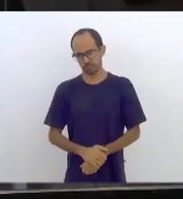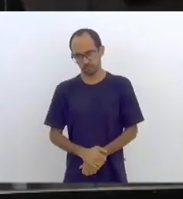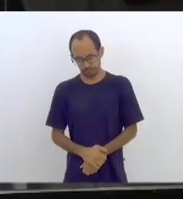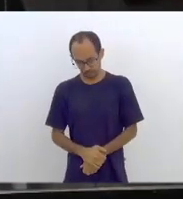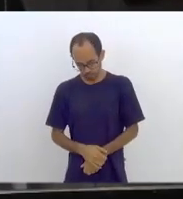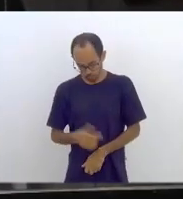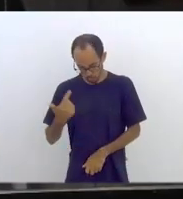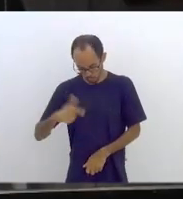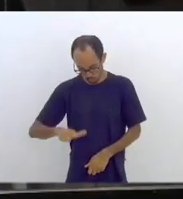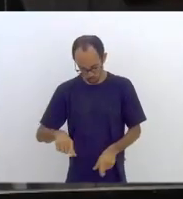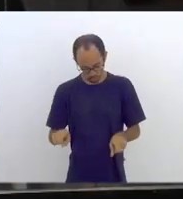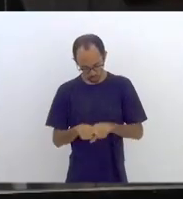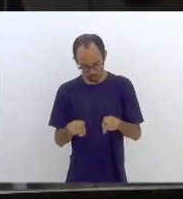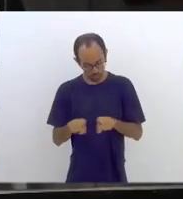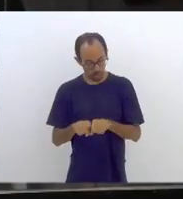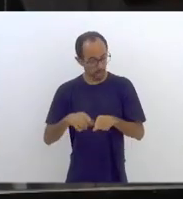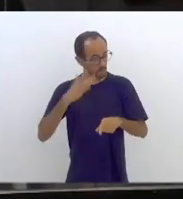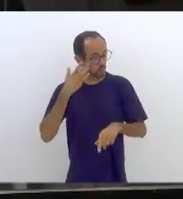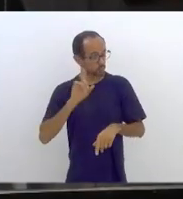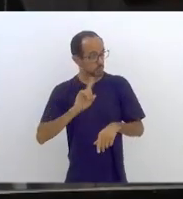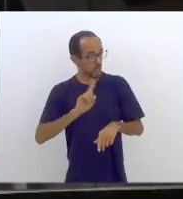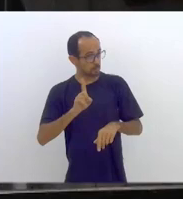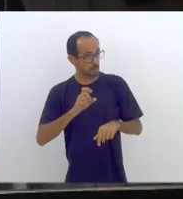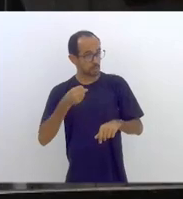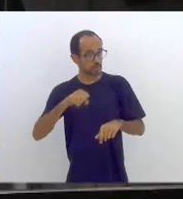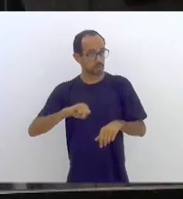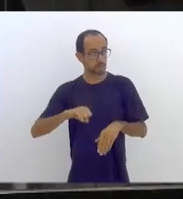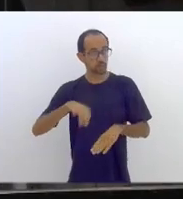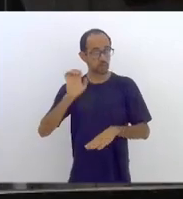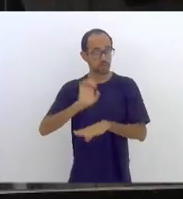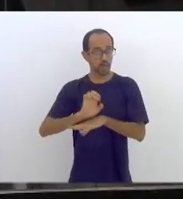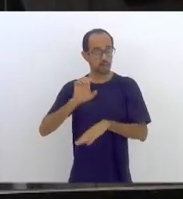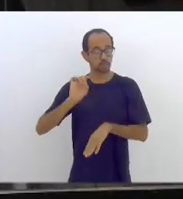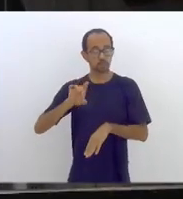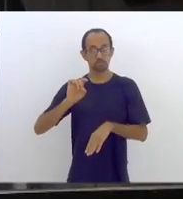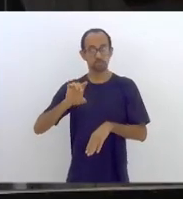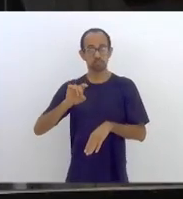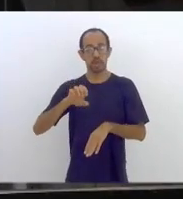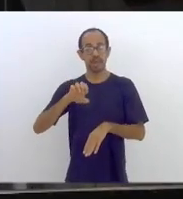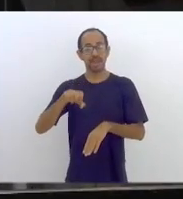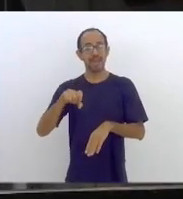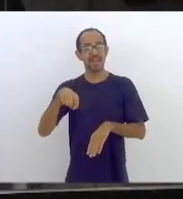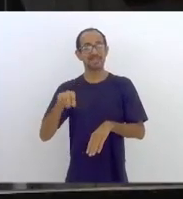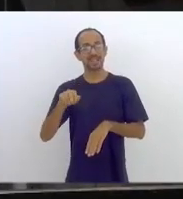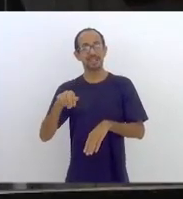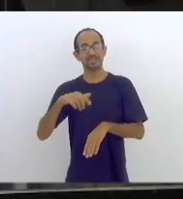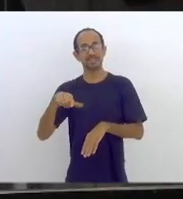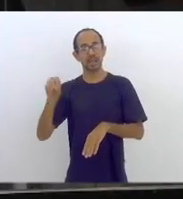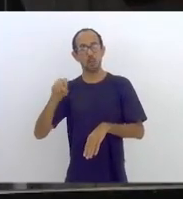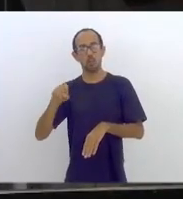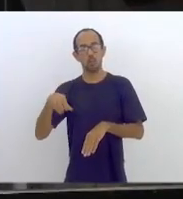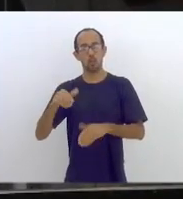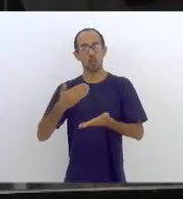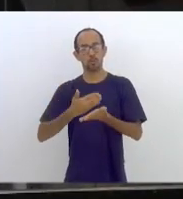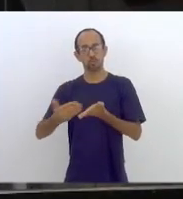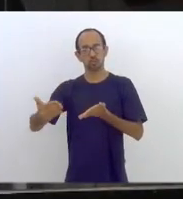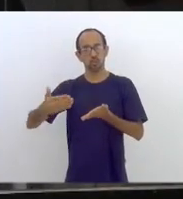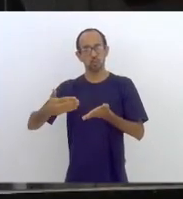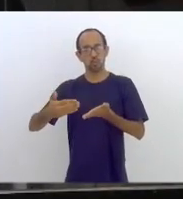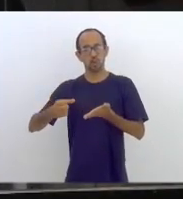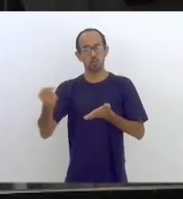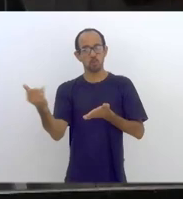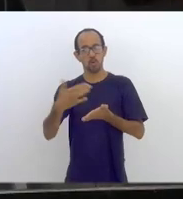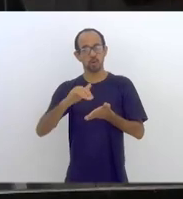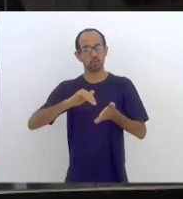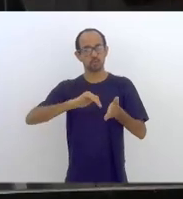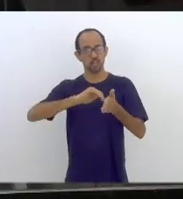outros também não sabem se o estado de exceção começou a partir da descondenação de um vagabundo